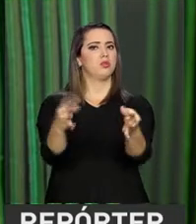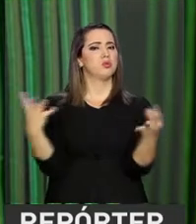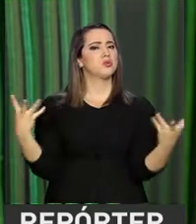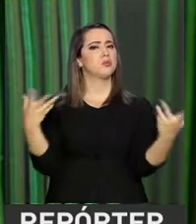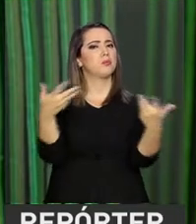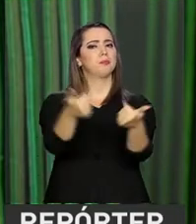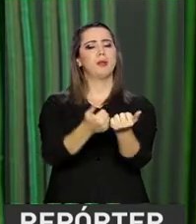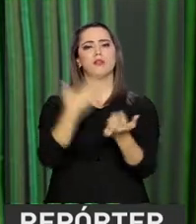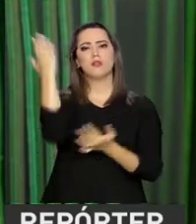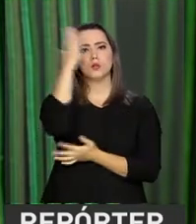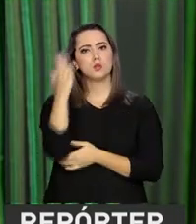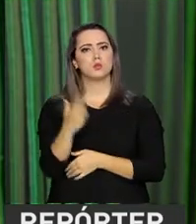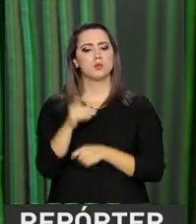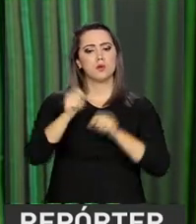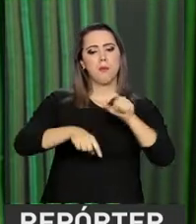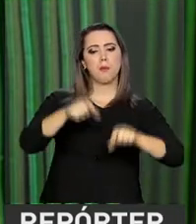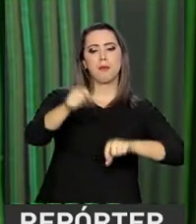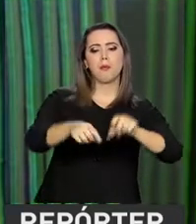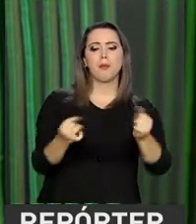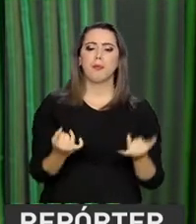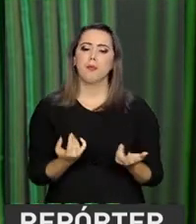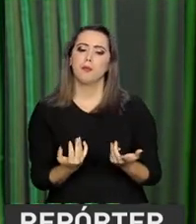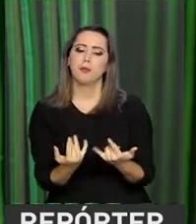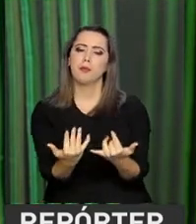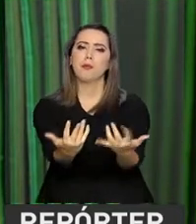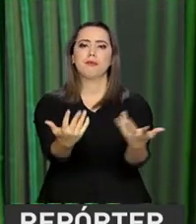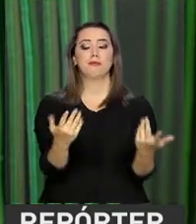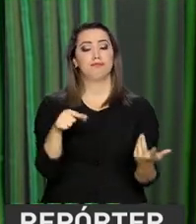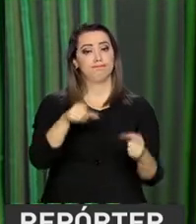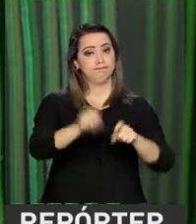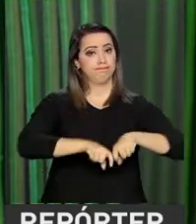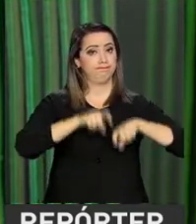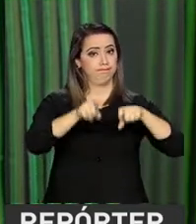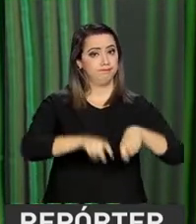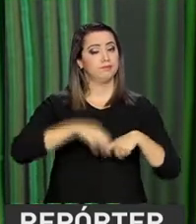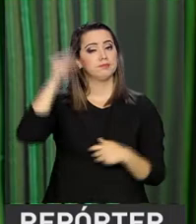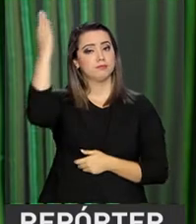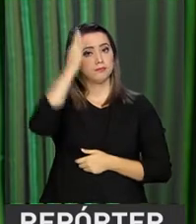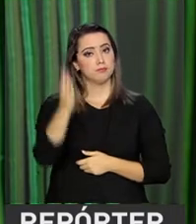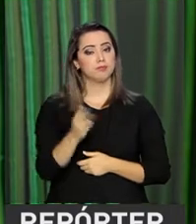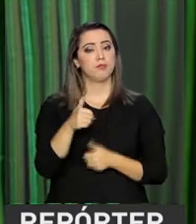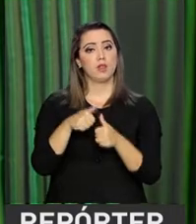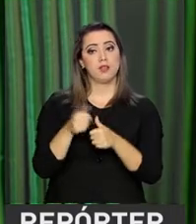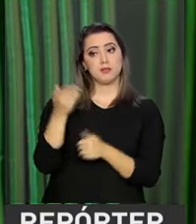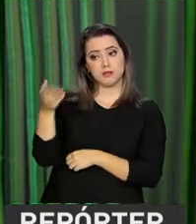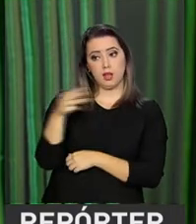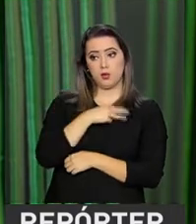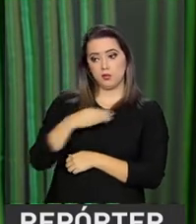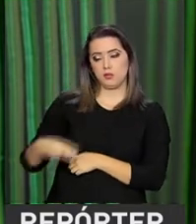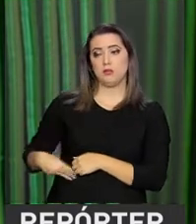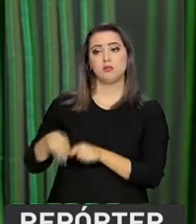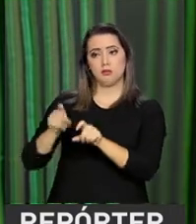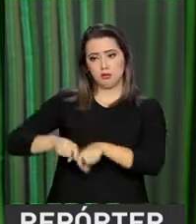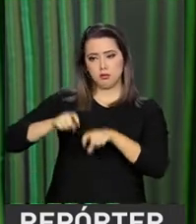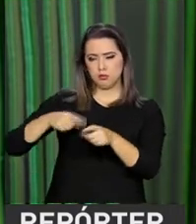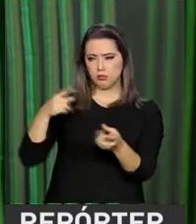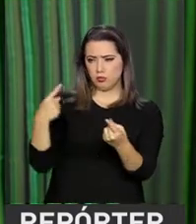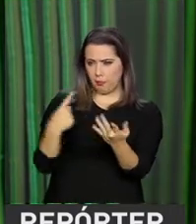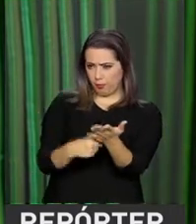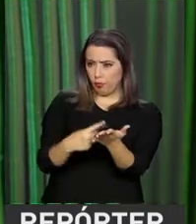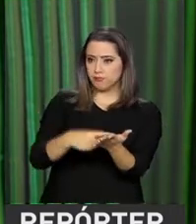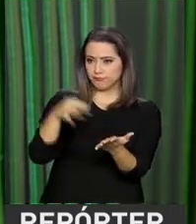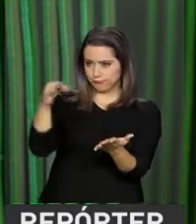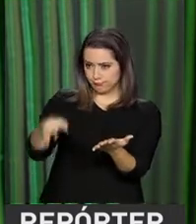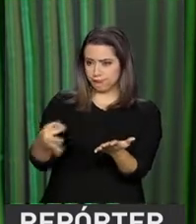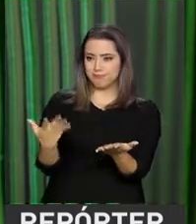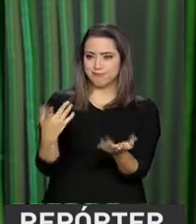que hoje, com que hoje se utiliza na agricultura brasileira, está aí o nosso Blairo Maggi para atestar esses